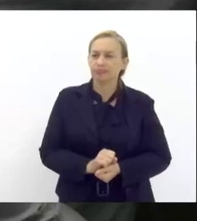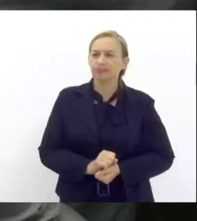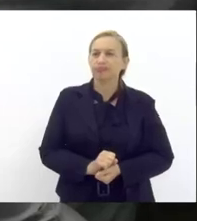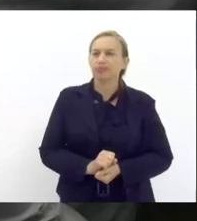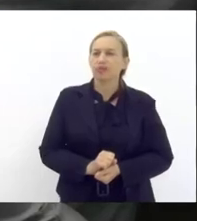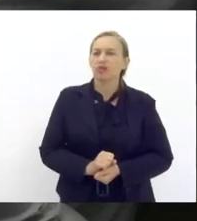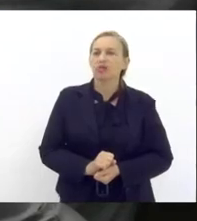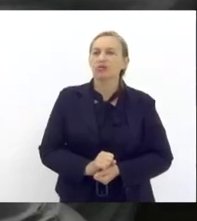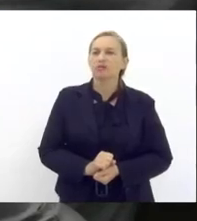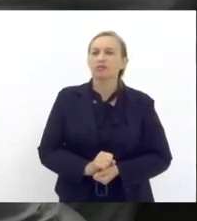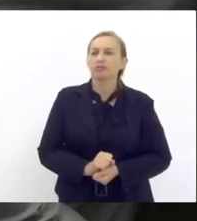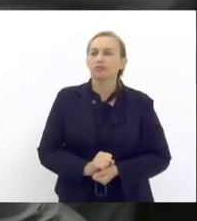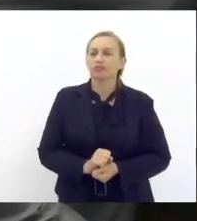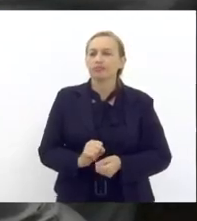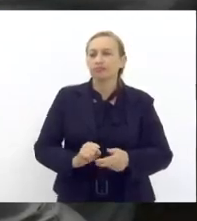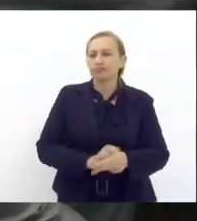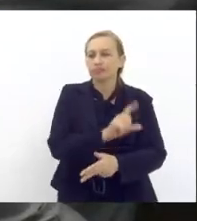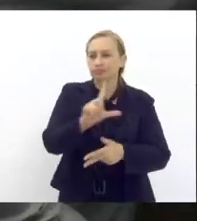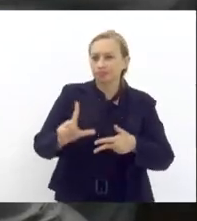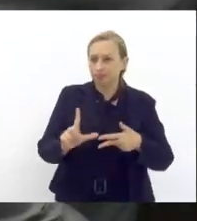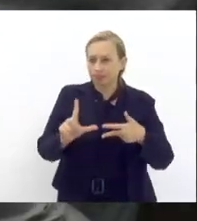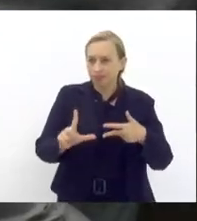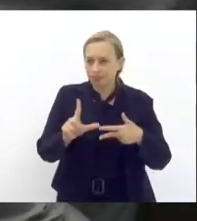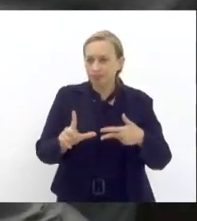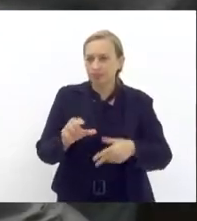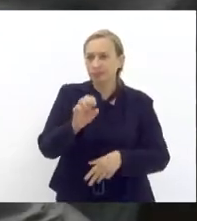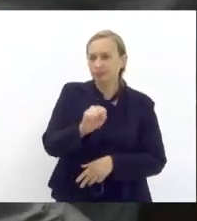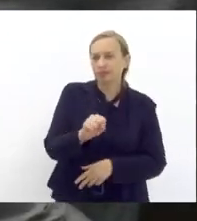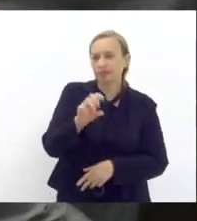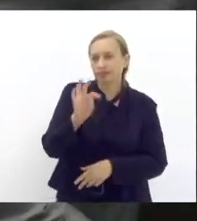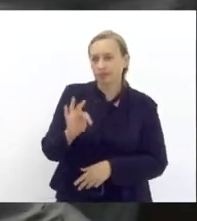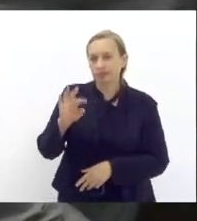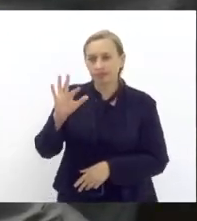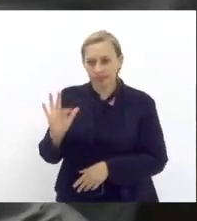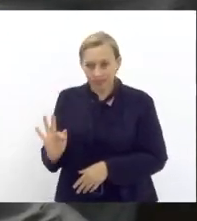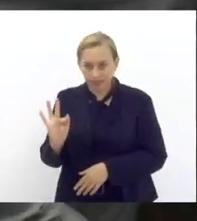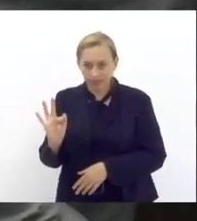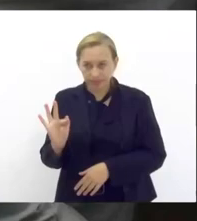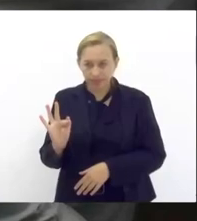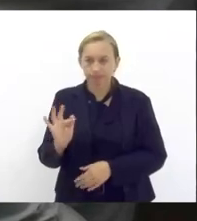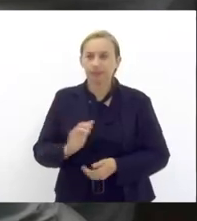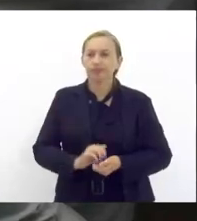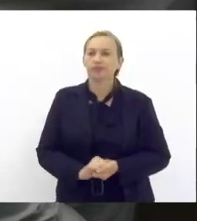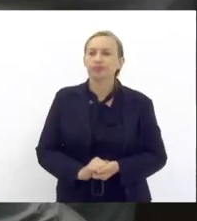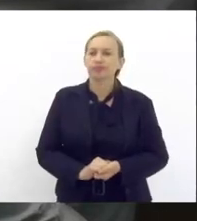Legislativo, consonância em relação à decisão do STF. Cito aqui